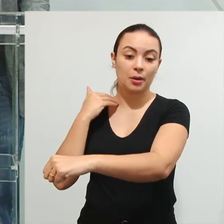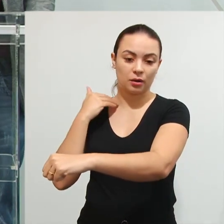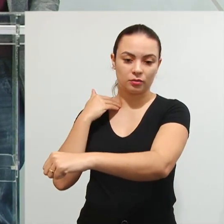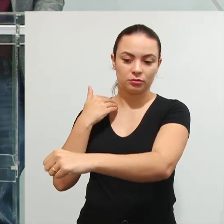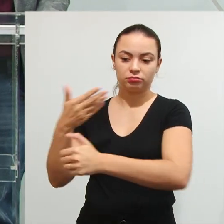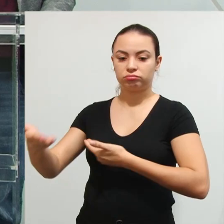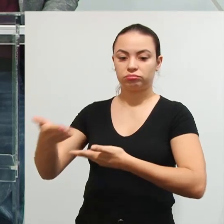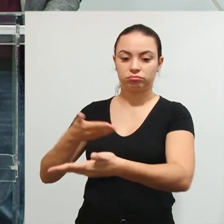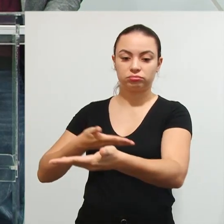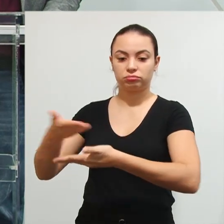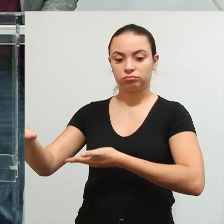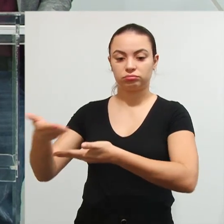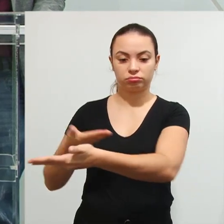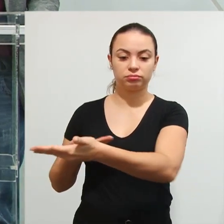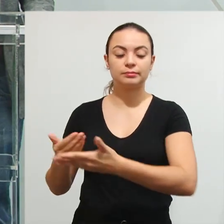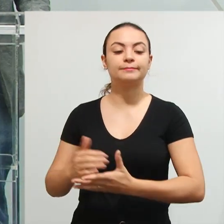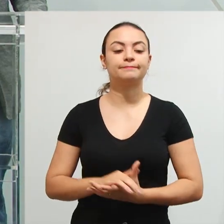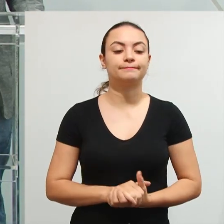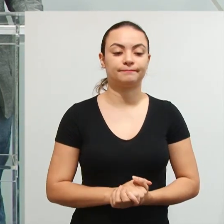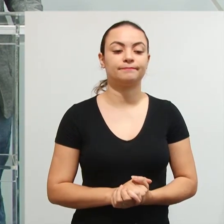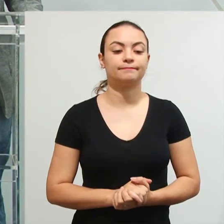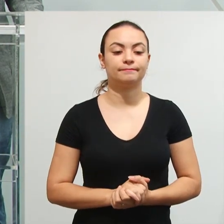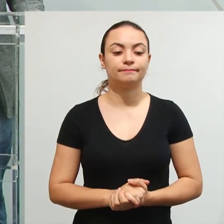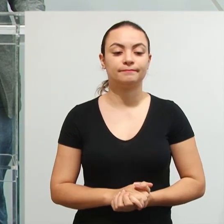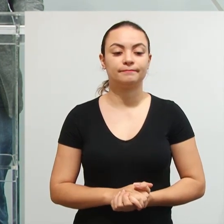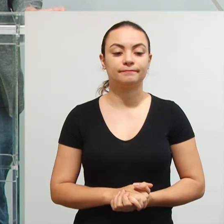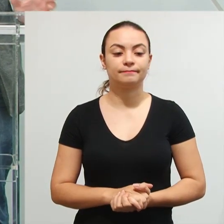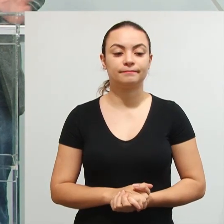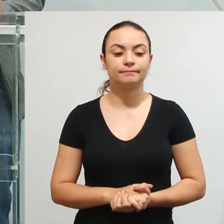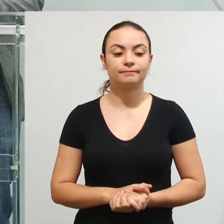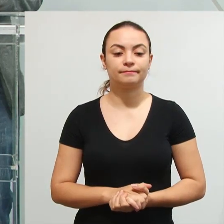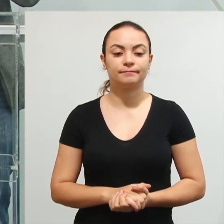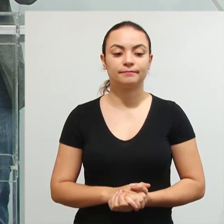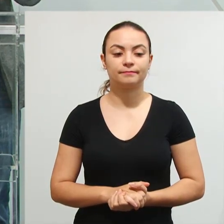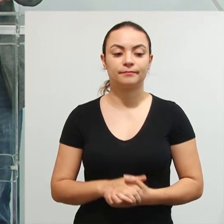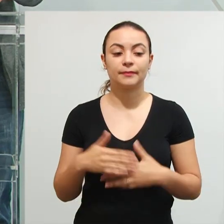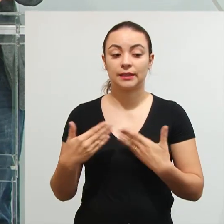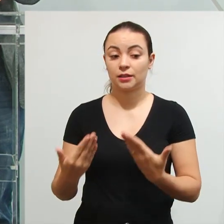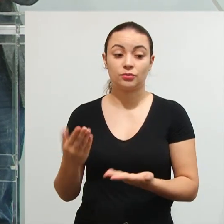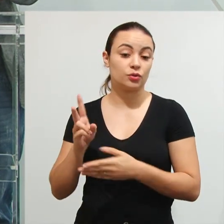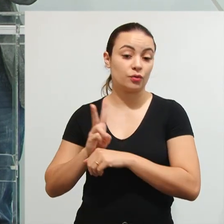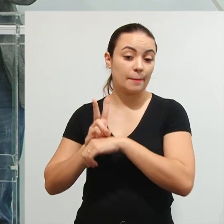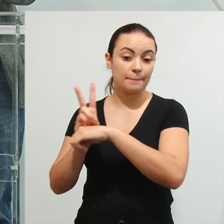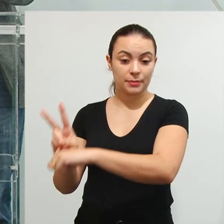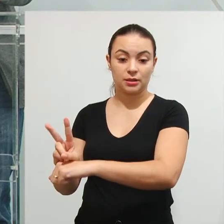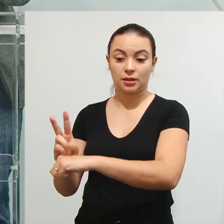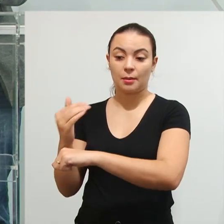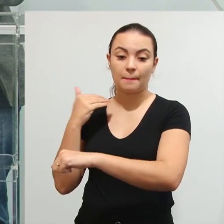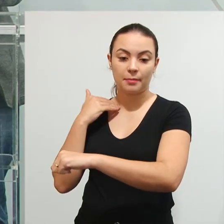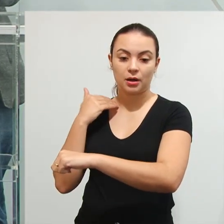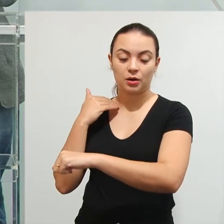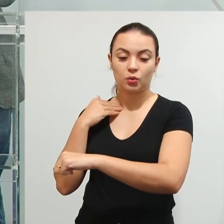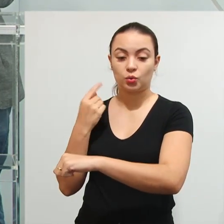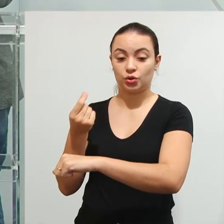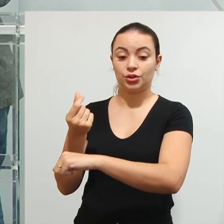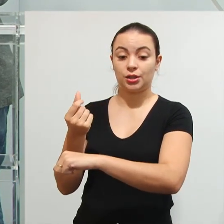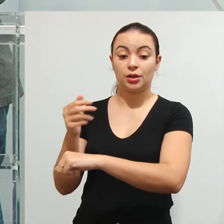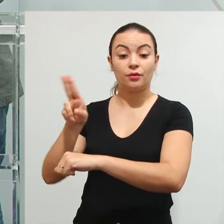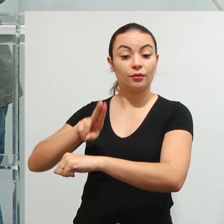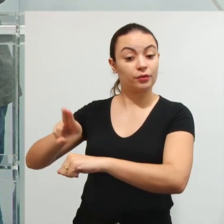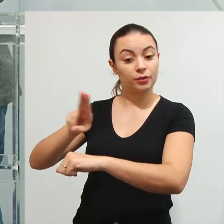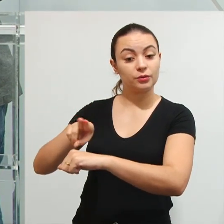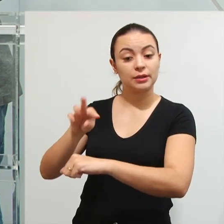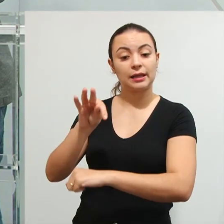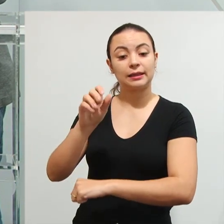utilizada como referencial de empréstimos ou de investimento então se eu for emprestar dinheiro por um banco provavelmente ele vai utilizar